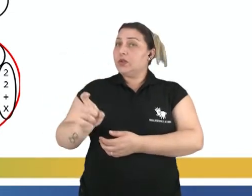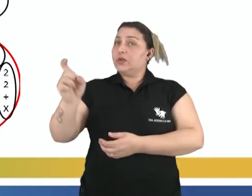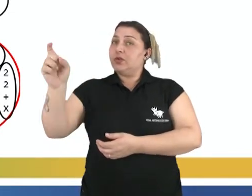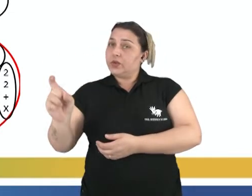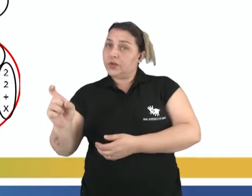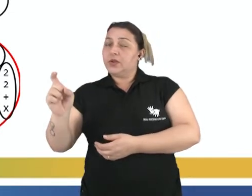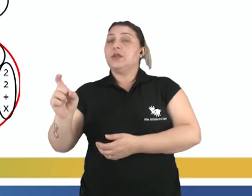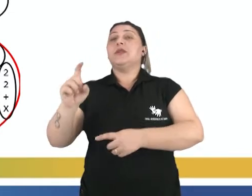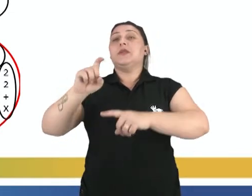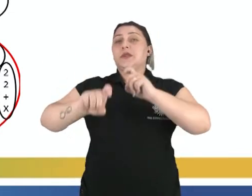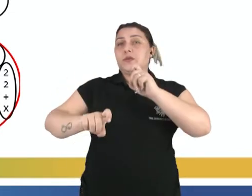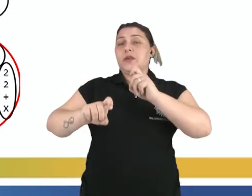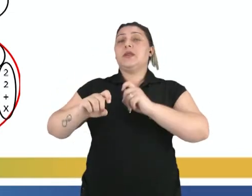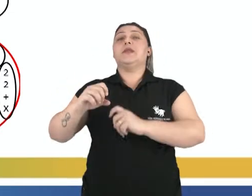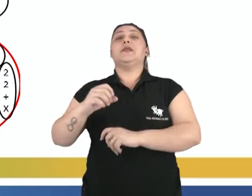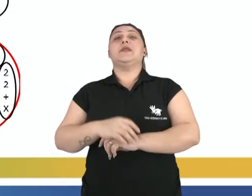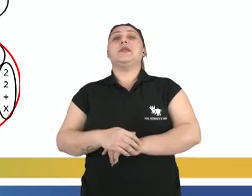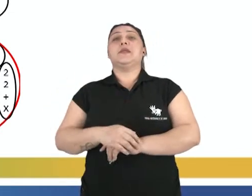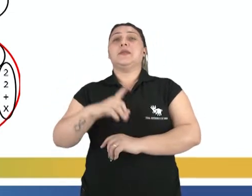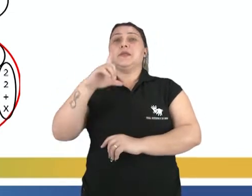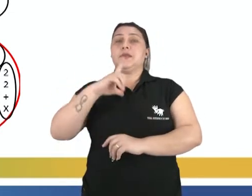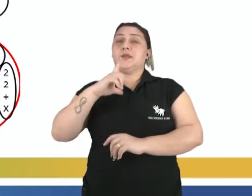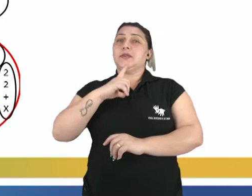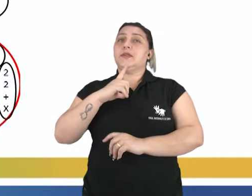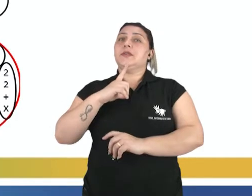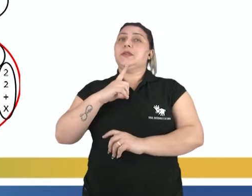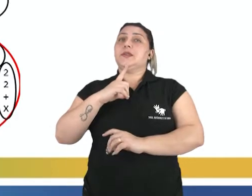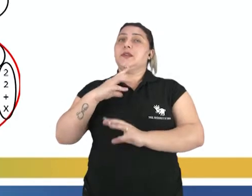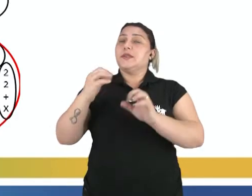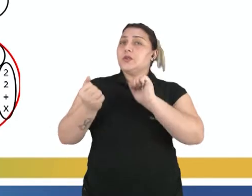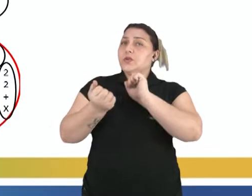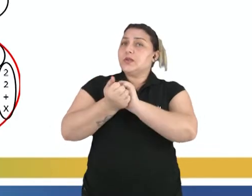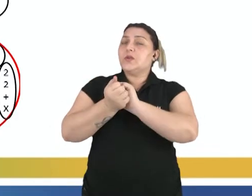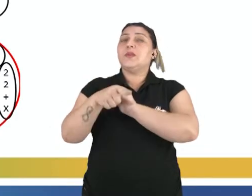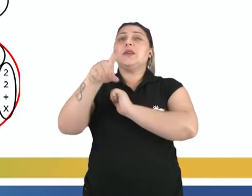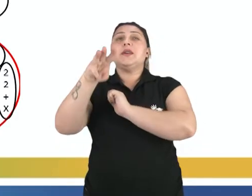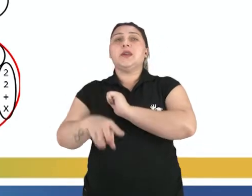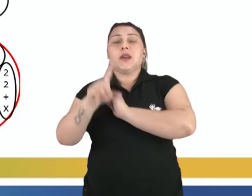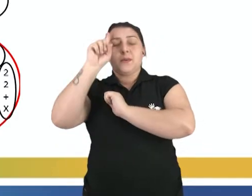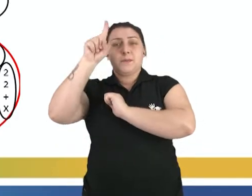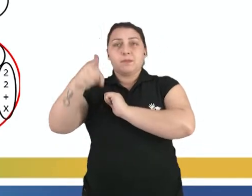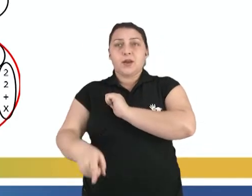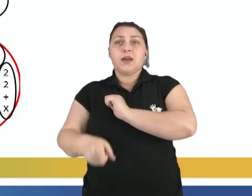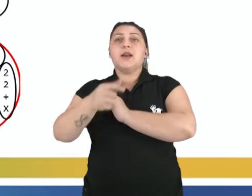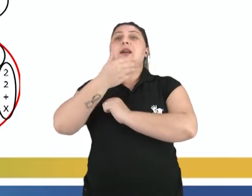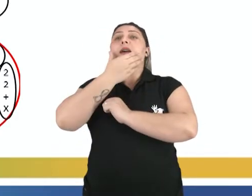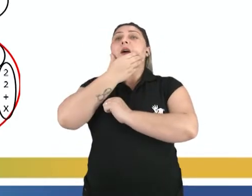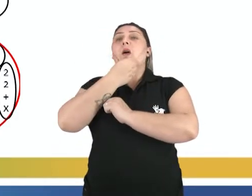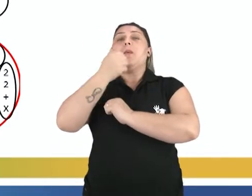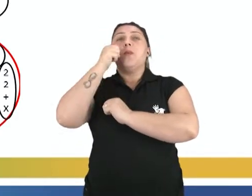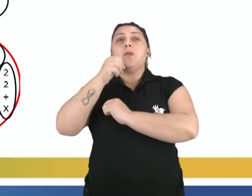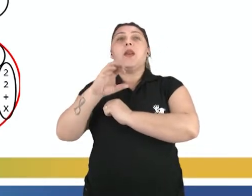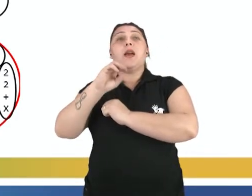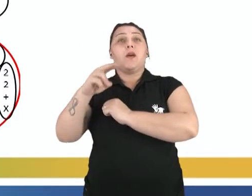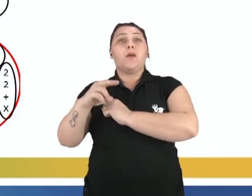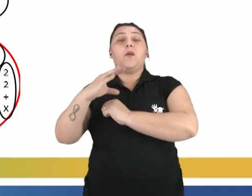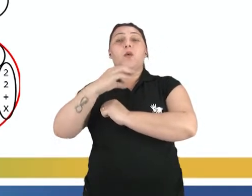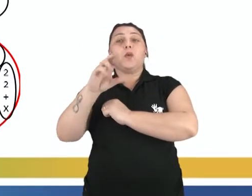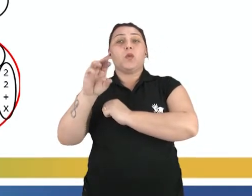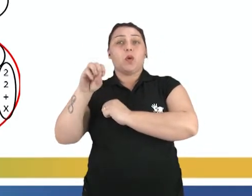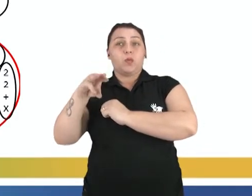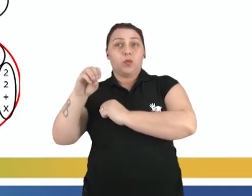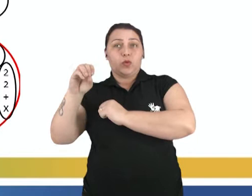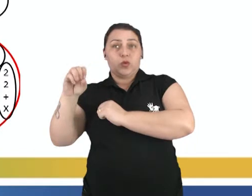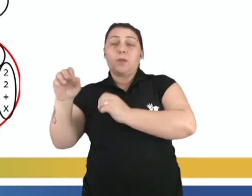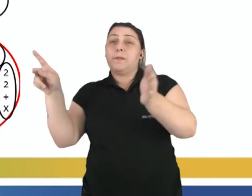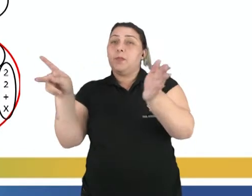que são o XX. Então, quando ocorre esse cruzamento, quem determina o sexo do bebê é aquele cromossomo provindo